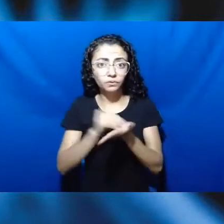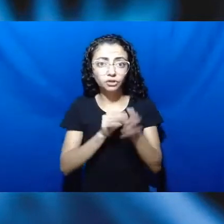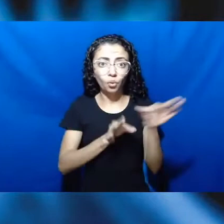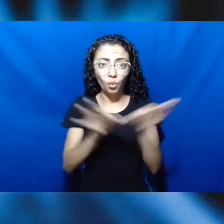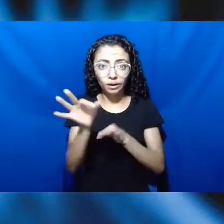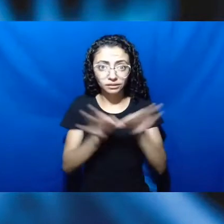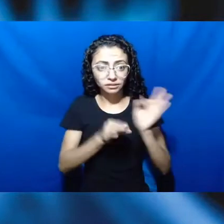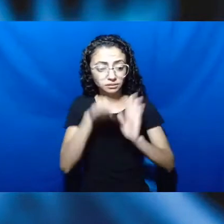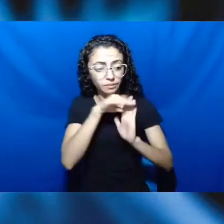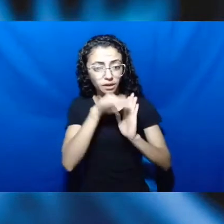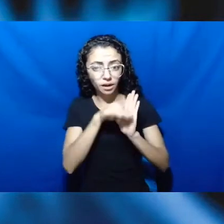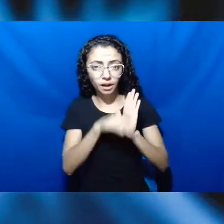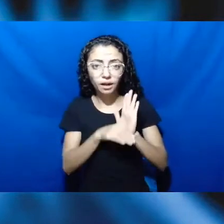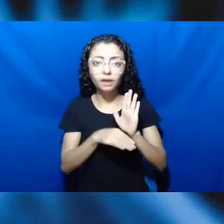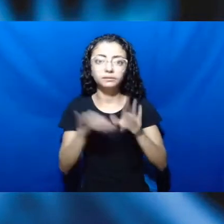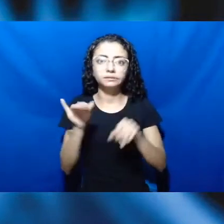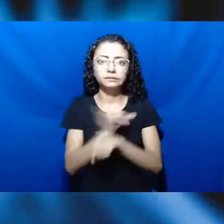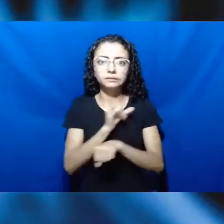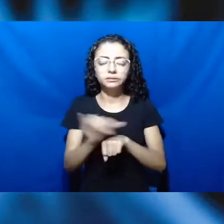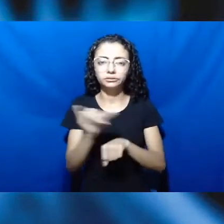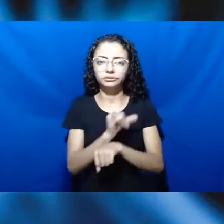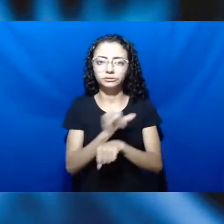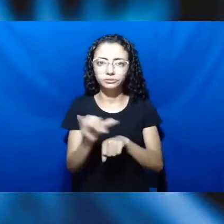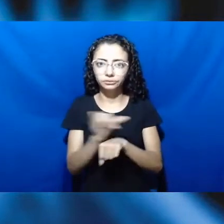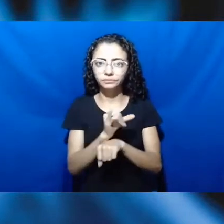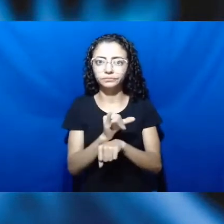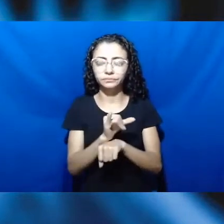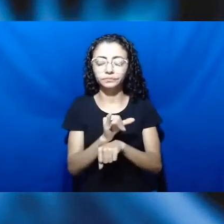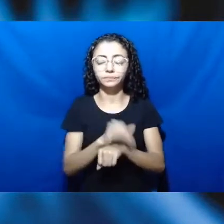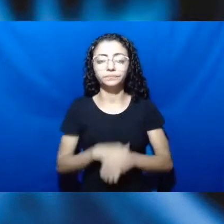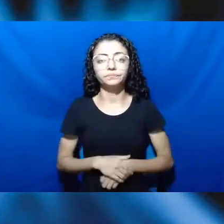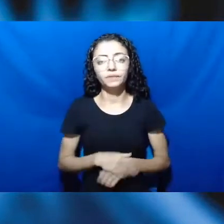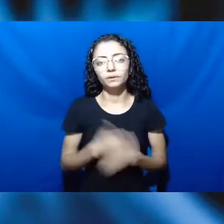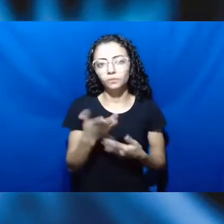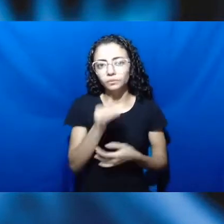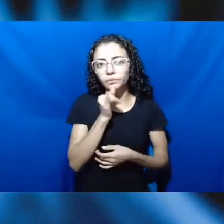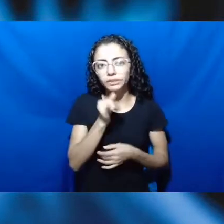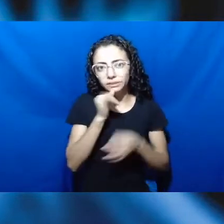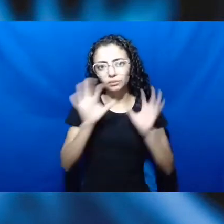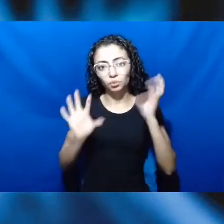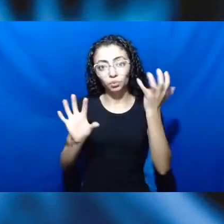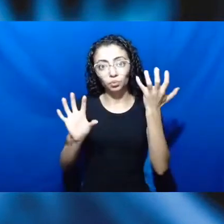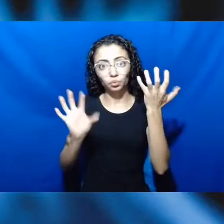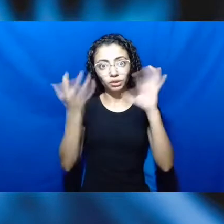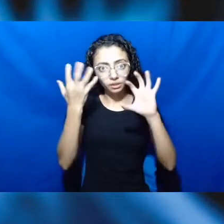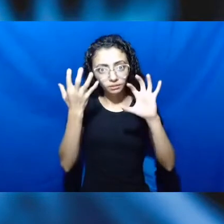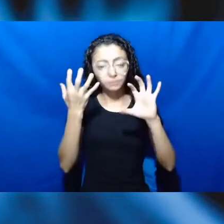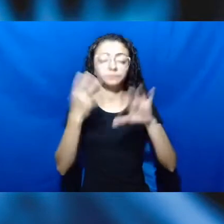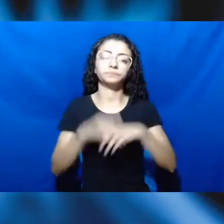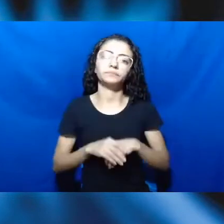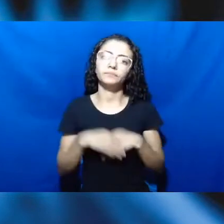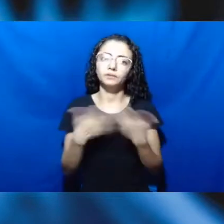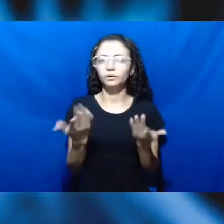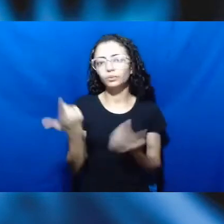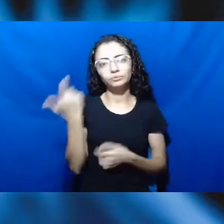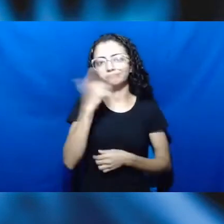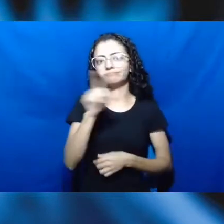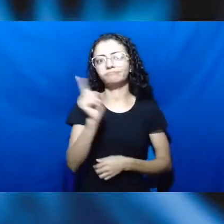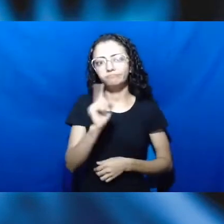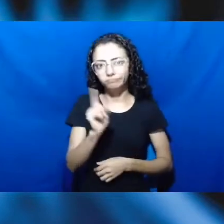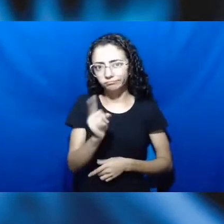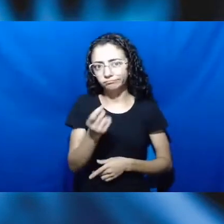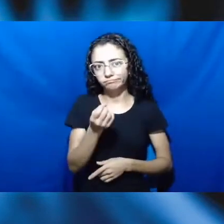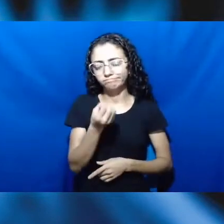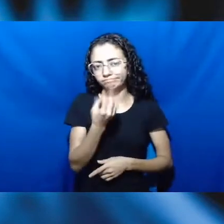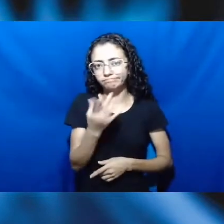programada com uma estratégia, no caso aqui a do clima, ela não daria certo. Né? A